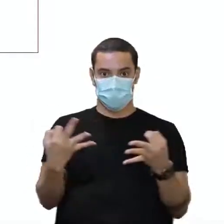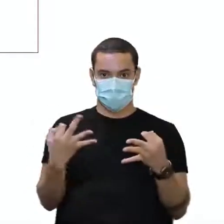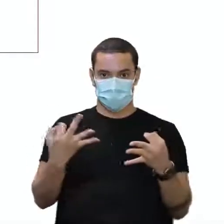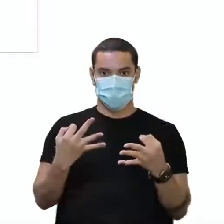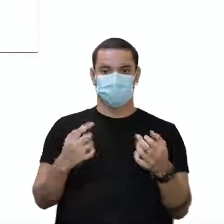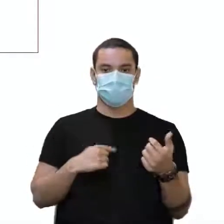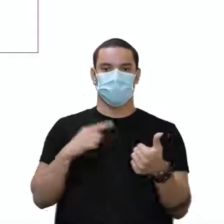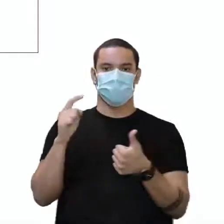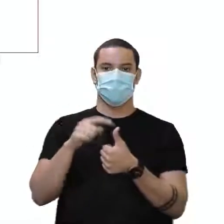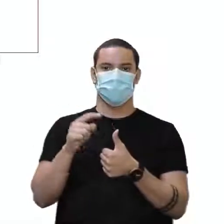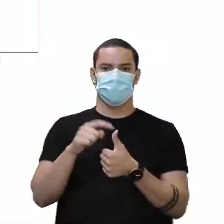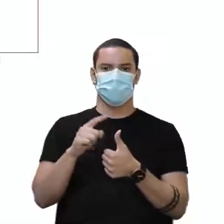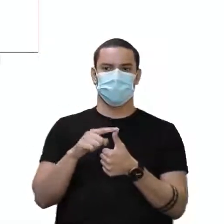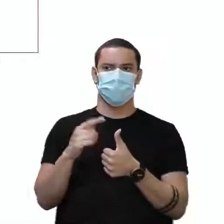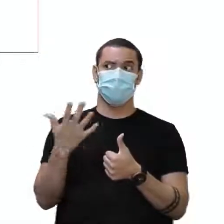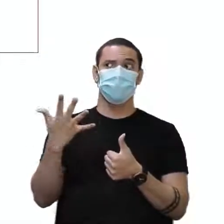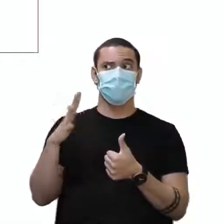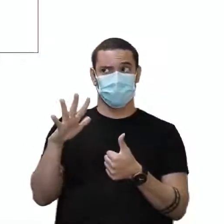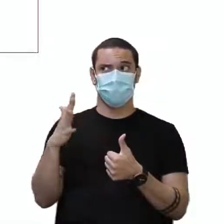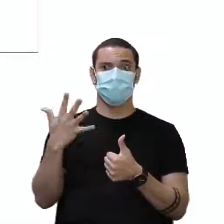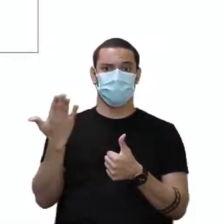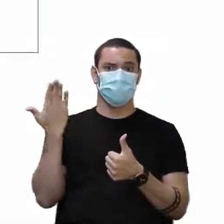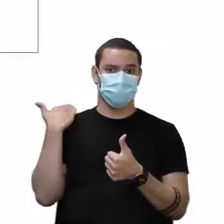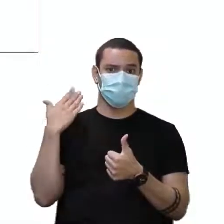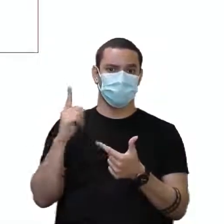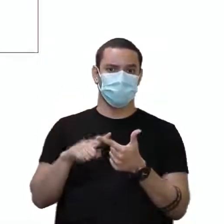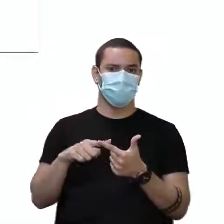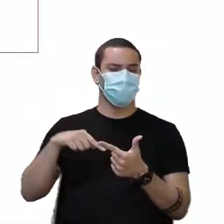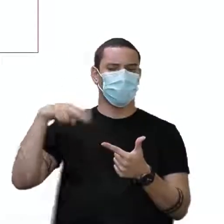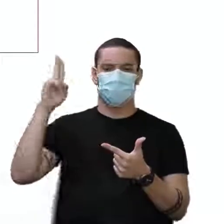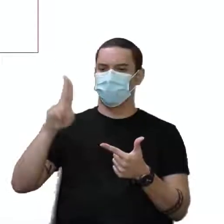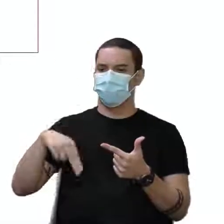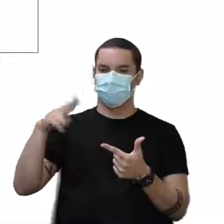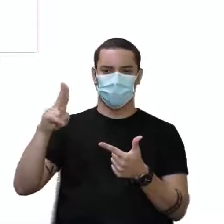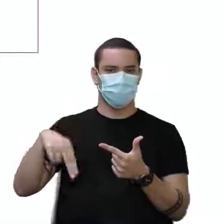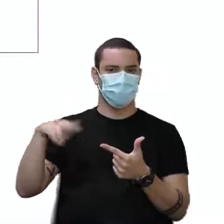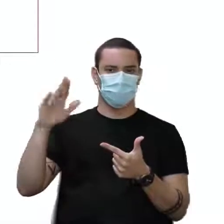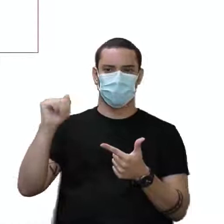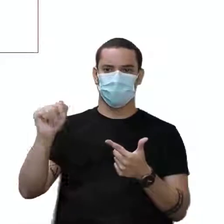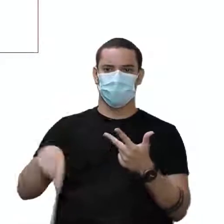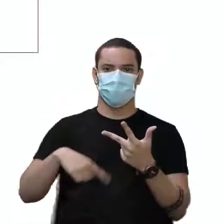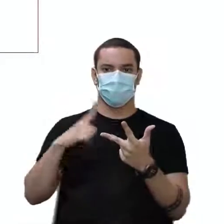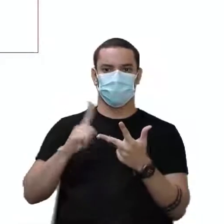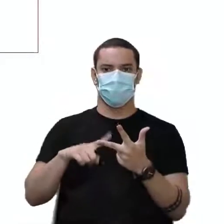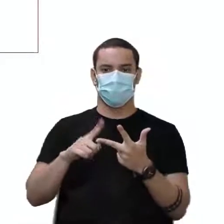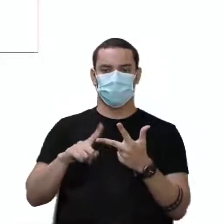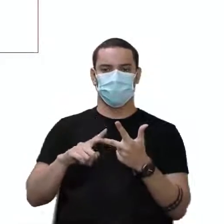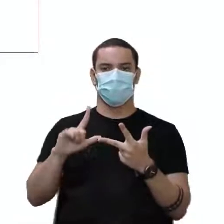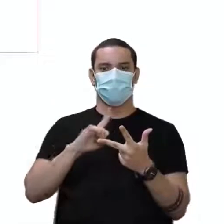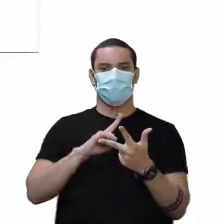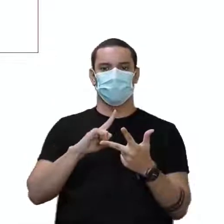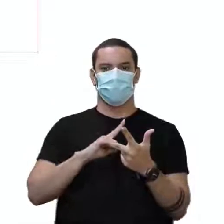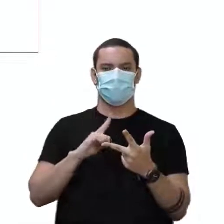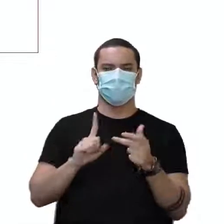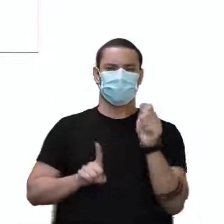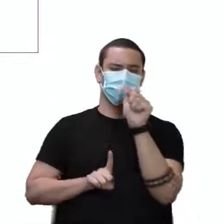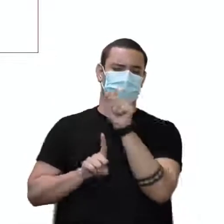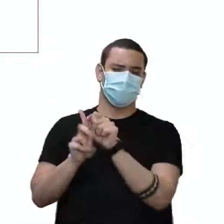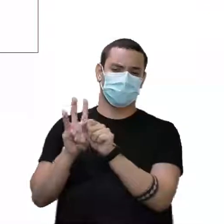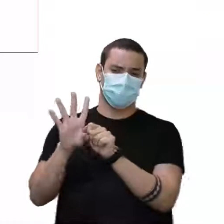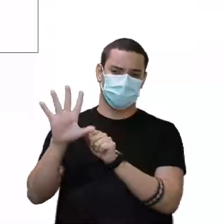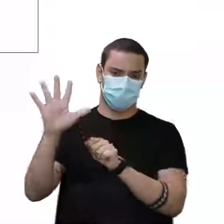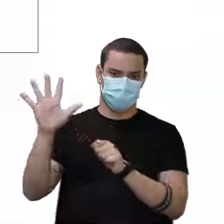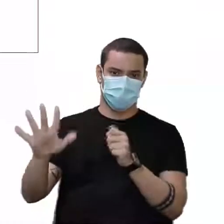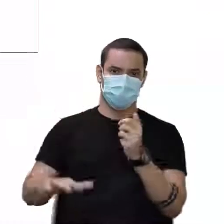o lately, que é ultimamente. Never, que é nunca. For months, há